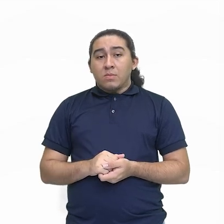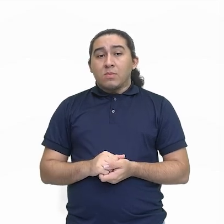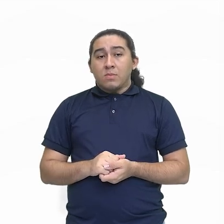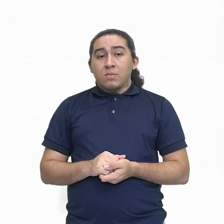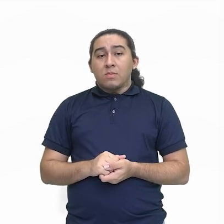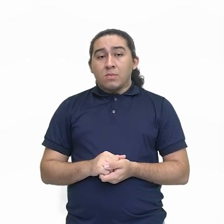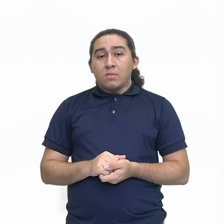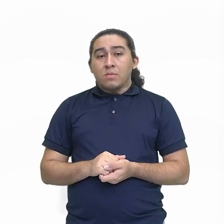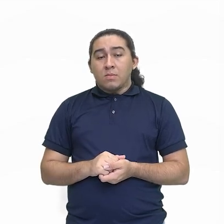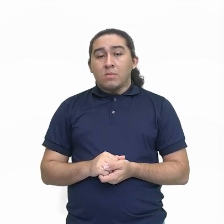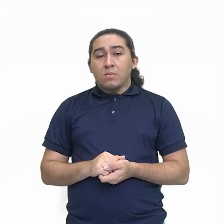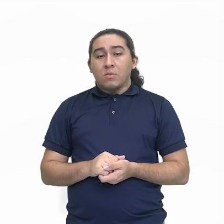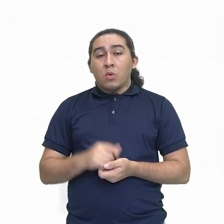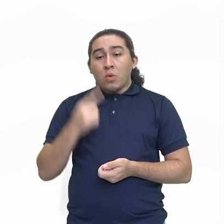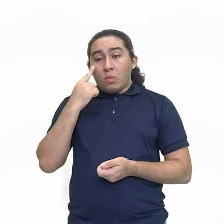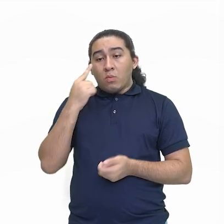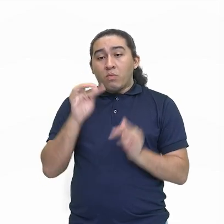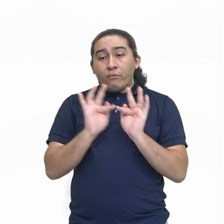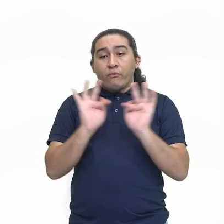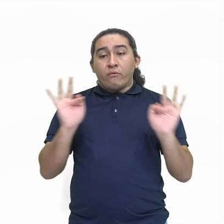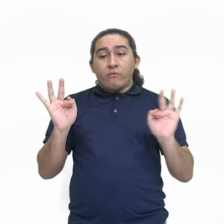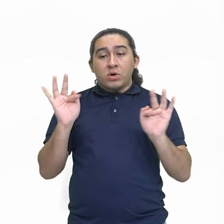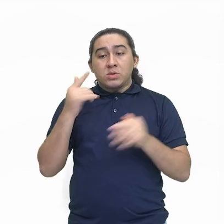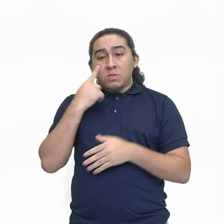Minha mãe é uma rosa.